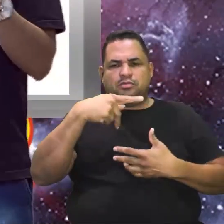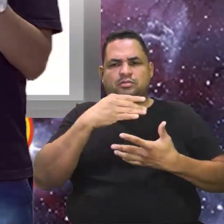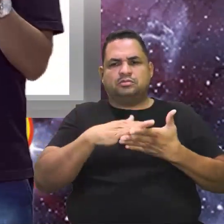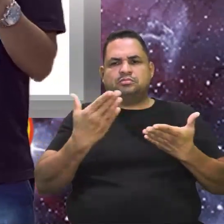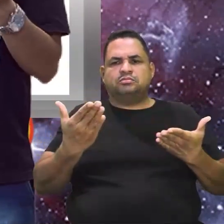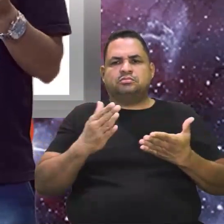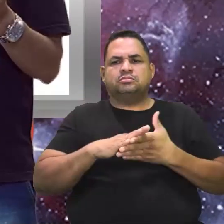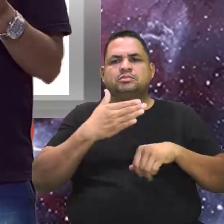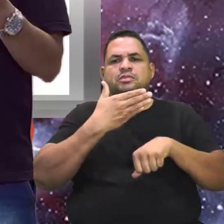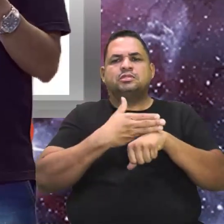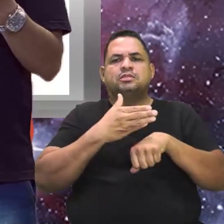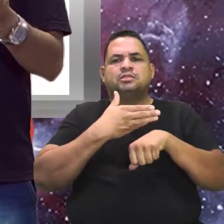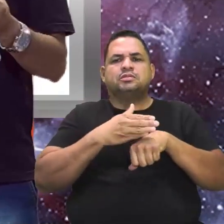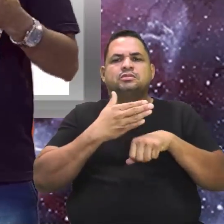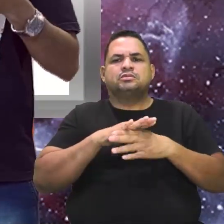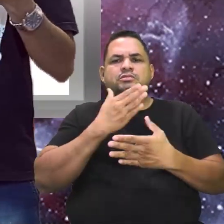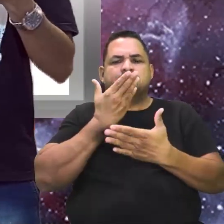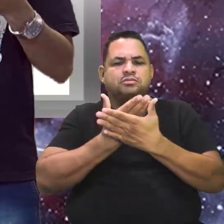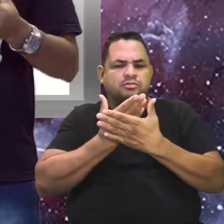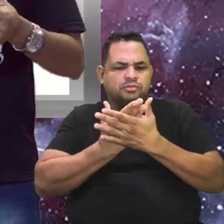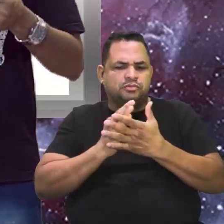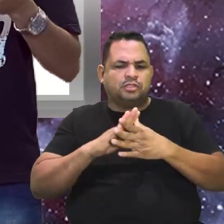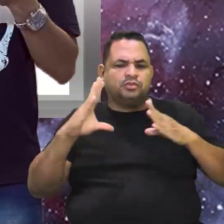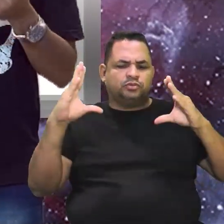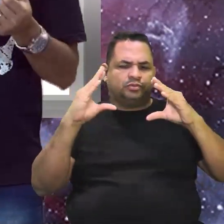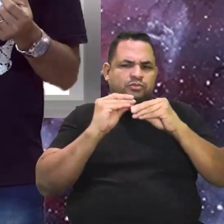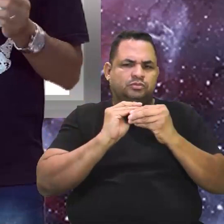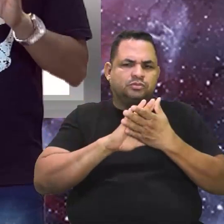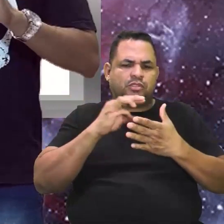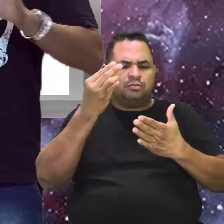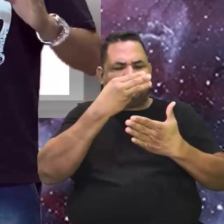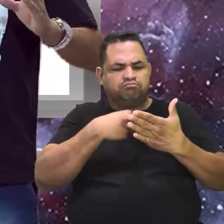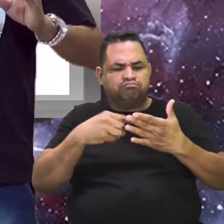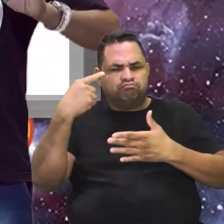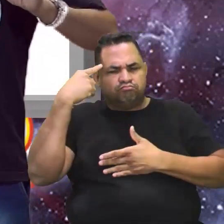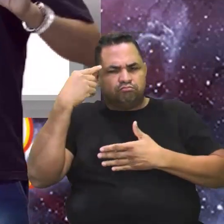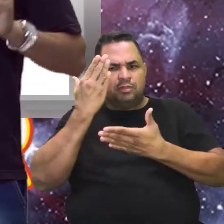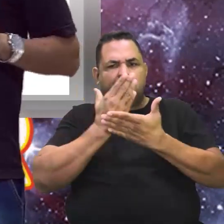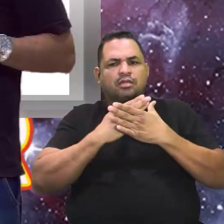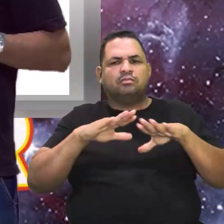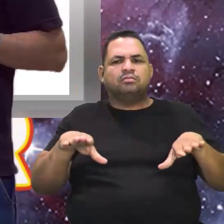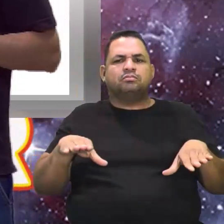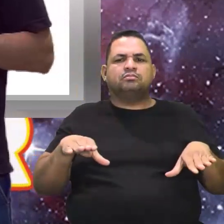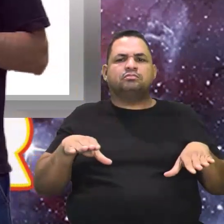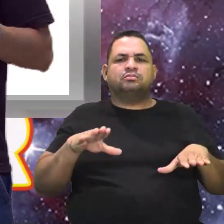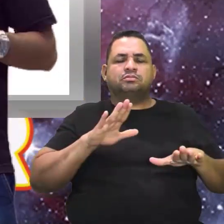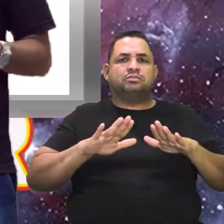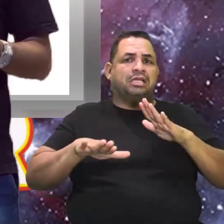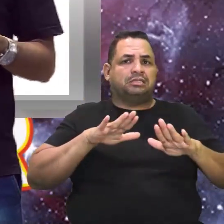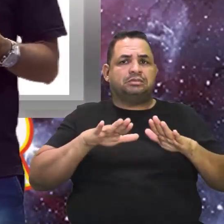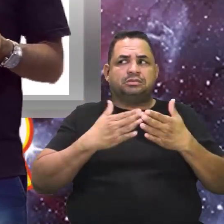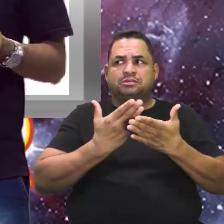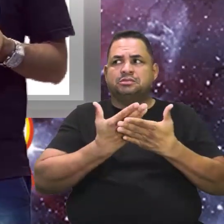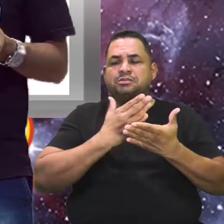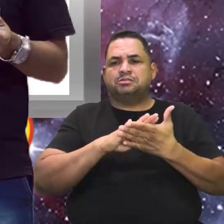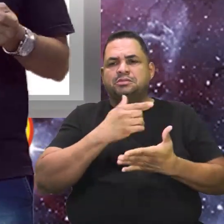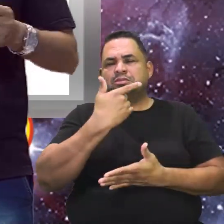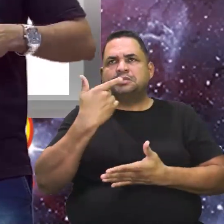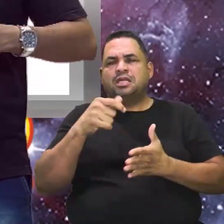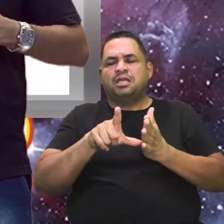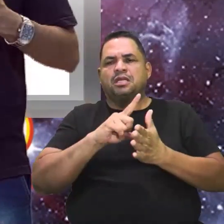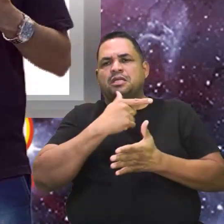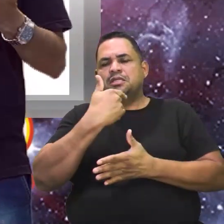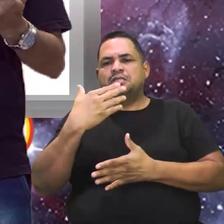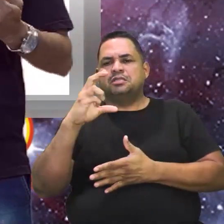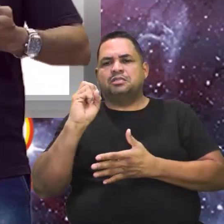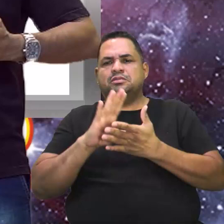área e treina aquela questão, estuda, faz um resumo, faz um mapa mental. Acabou. Às vezes acaba até antes de 25 minutos. Aí